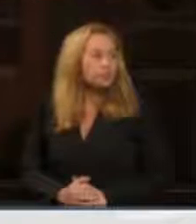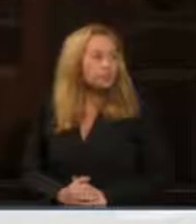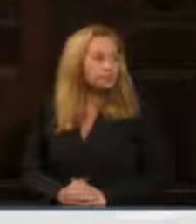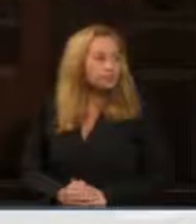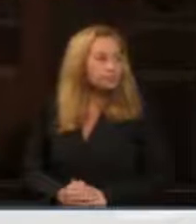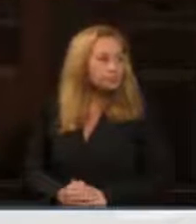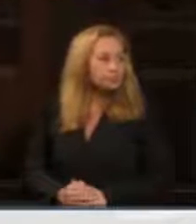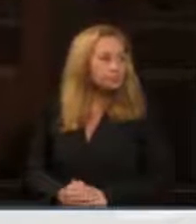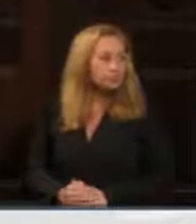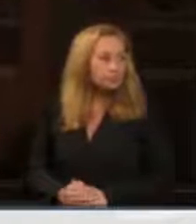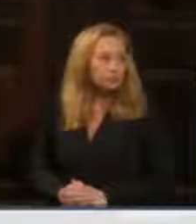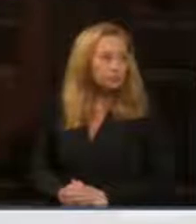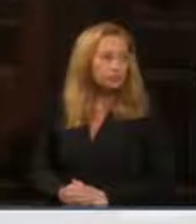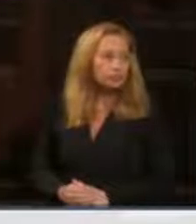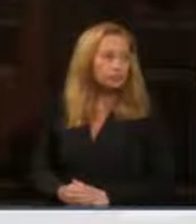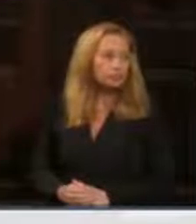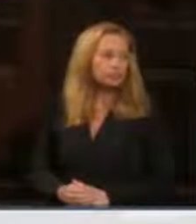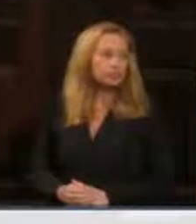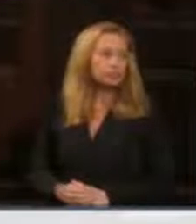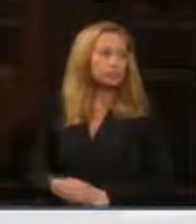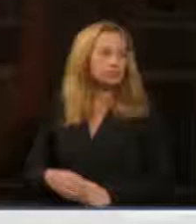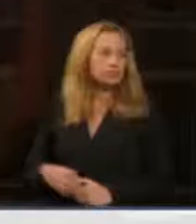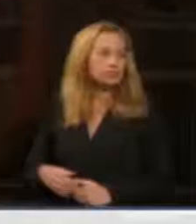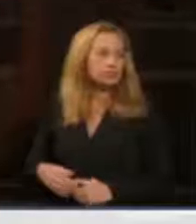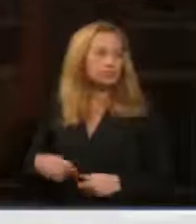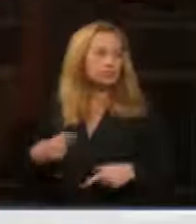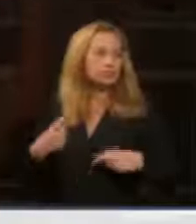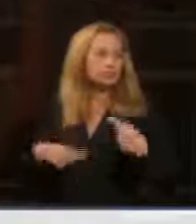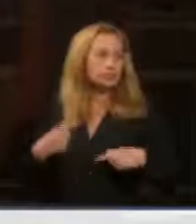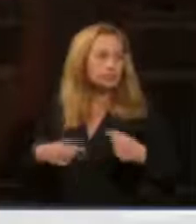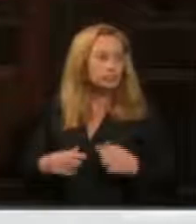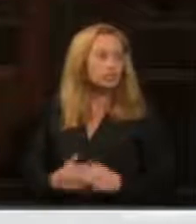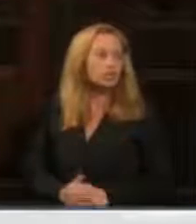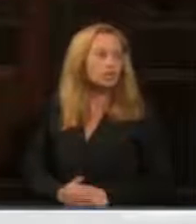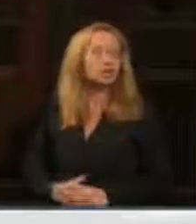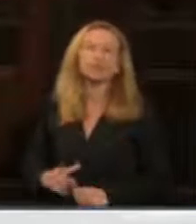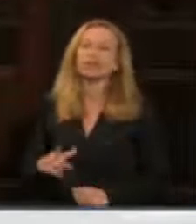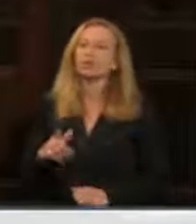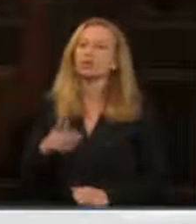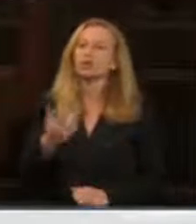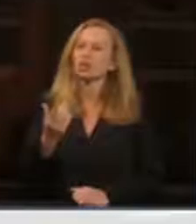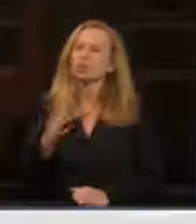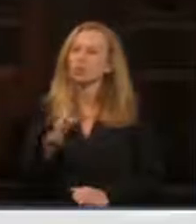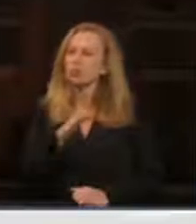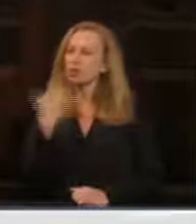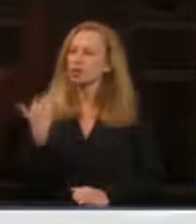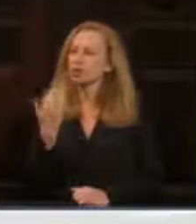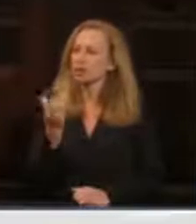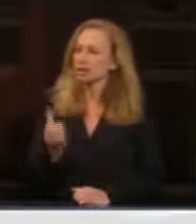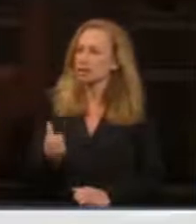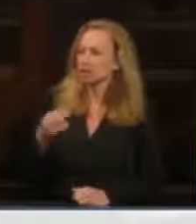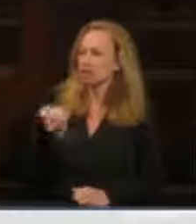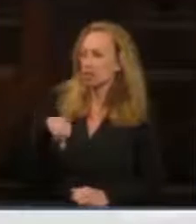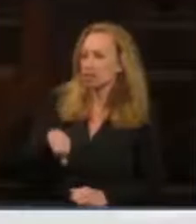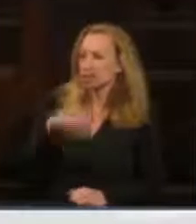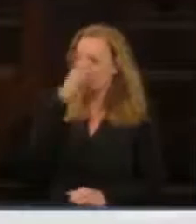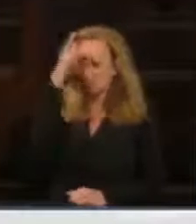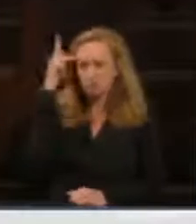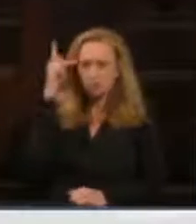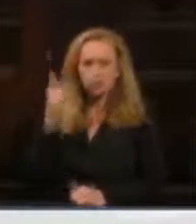de reivindicação, forte reivindicação, foram mortas 69 pessoas